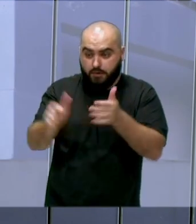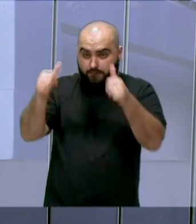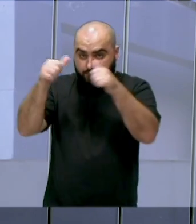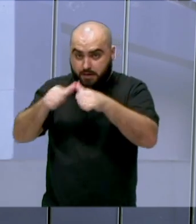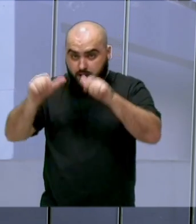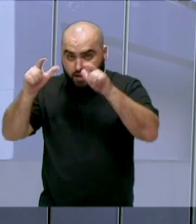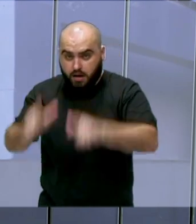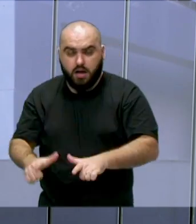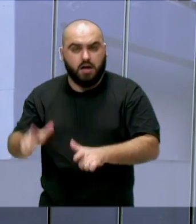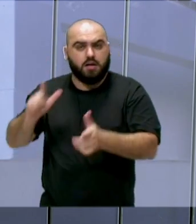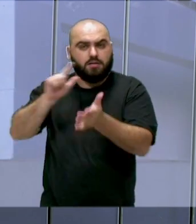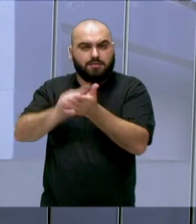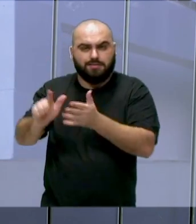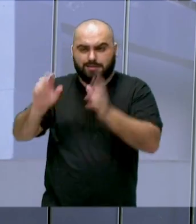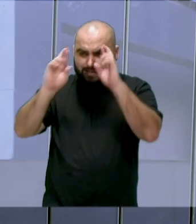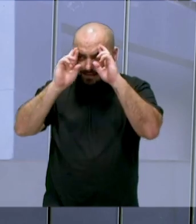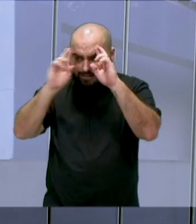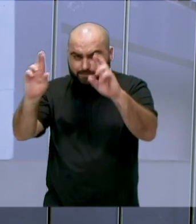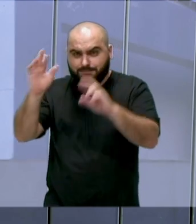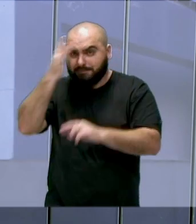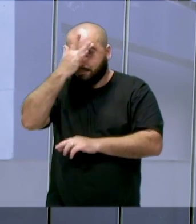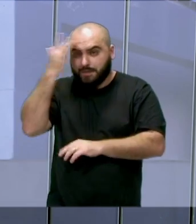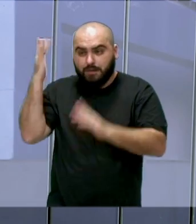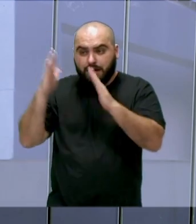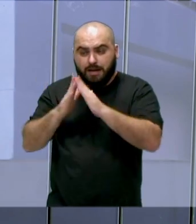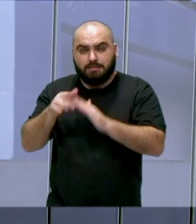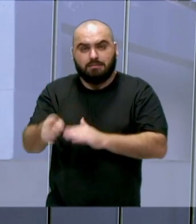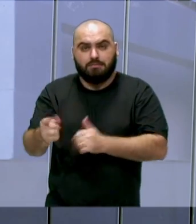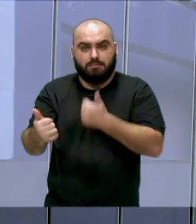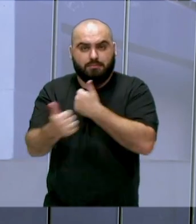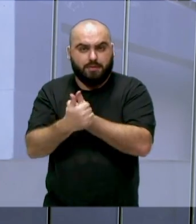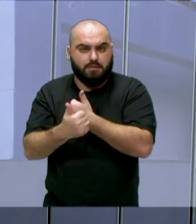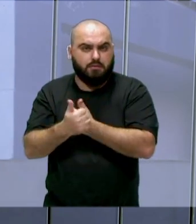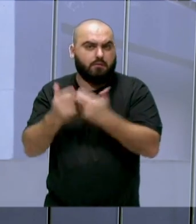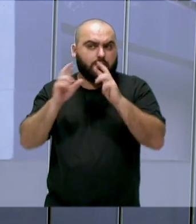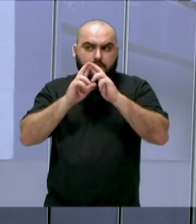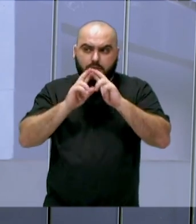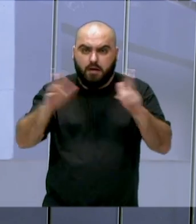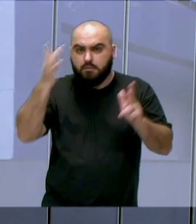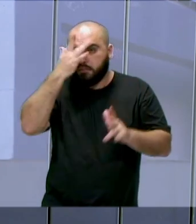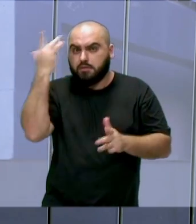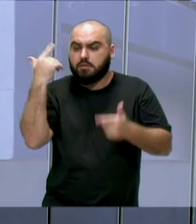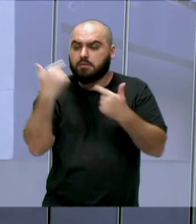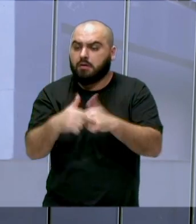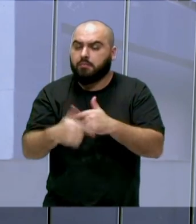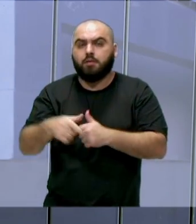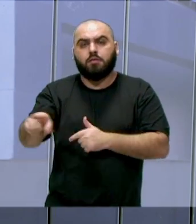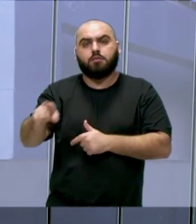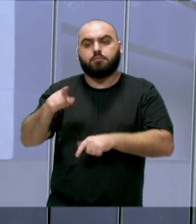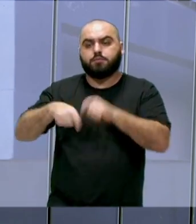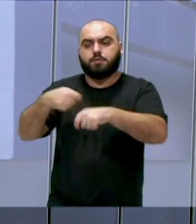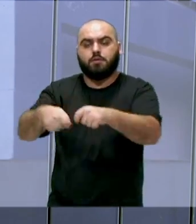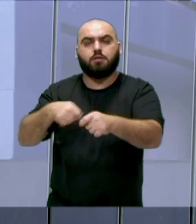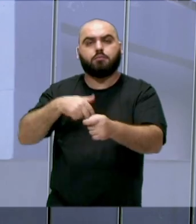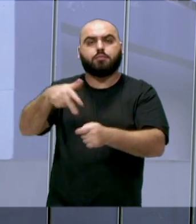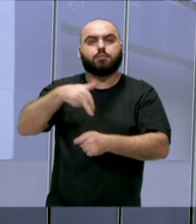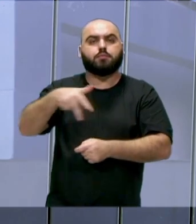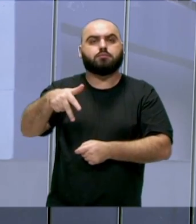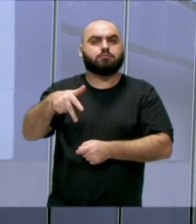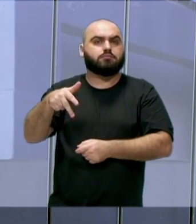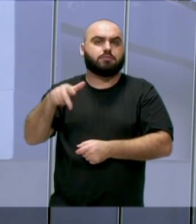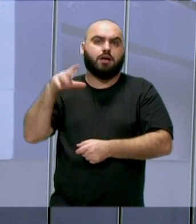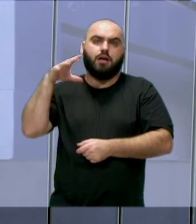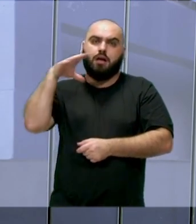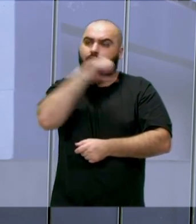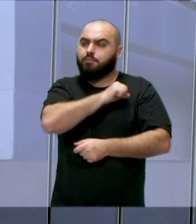ambiente limpo, em respeito aos moradores que transitam ali também. Muitos trabalhadores passam ali de bicicleta, passam ali a pé, e daqui a pouco não tem mais